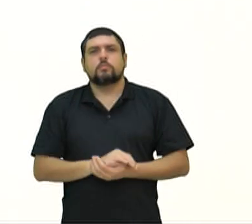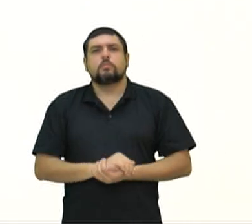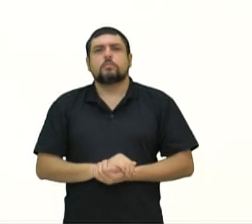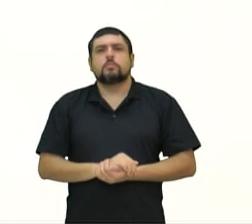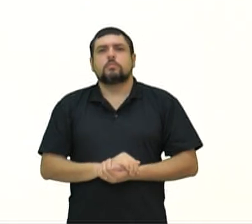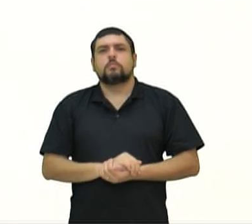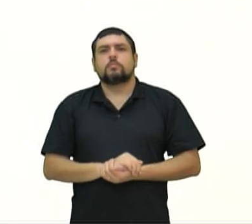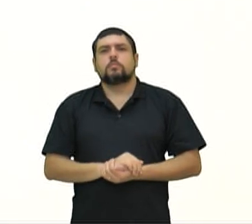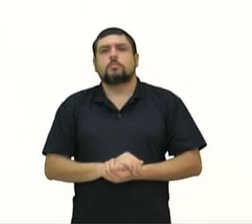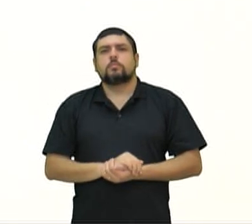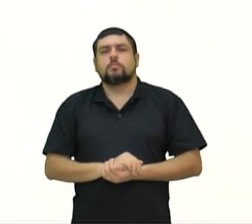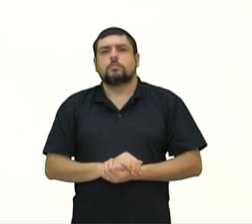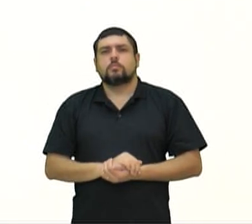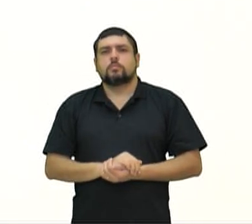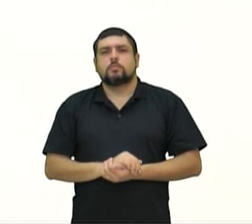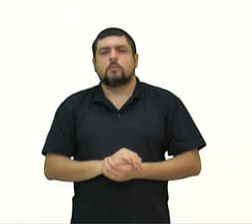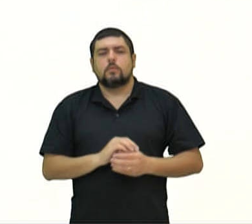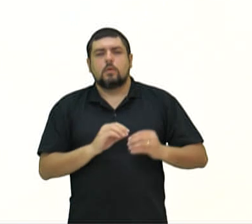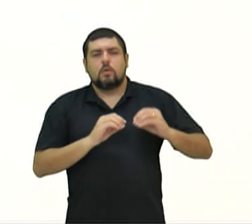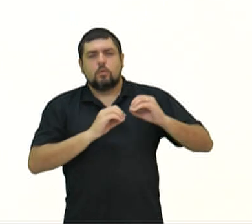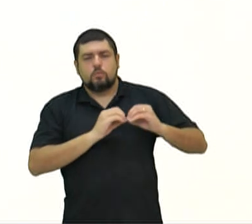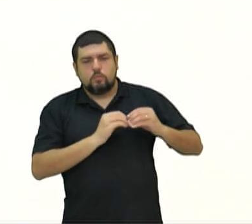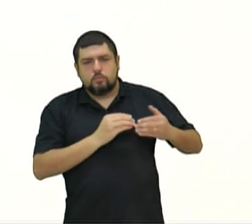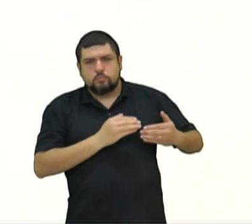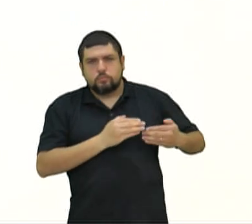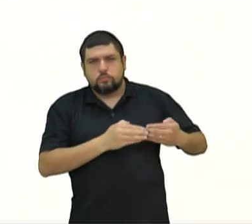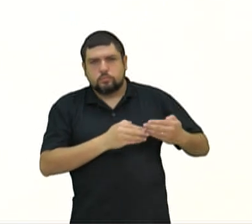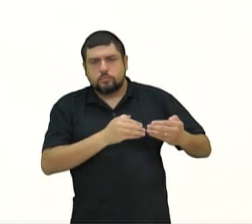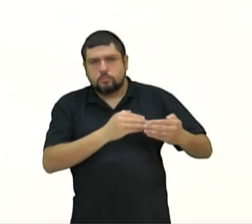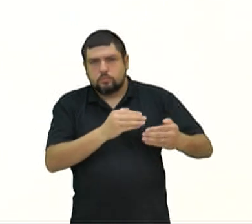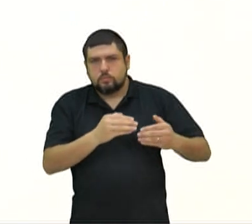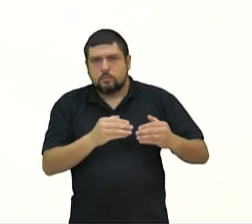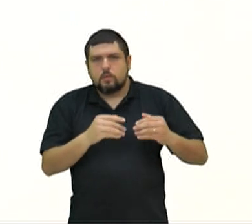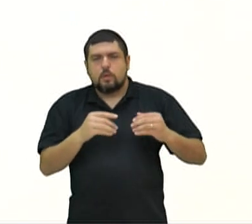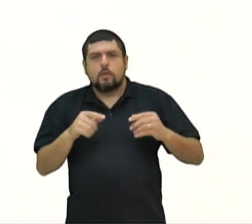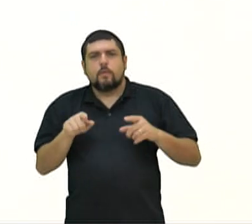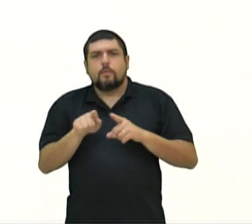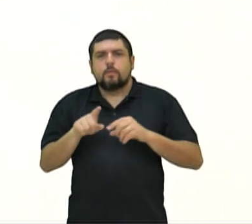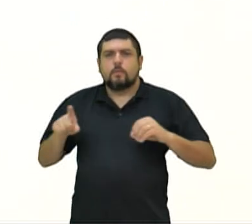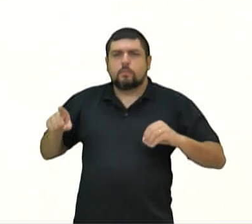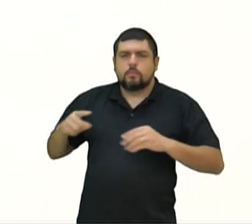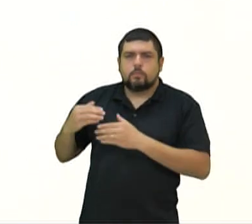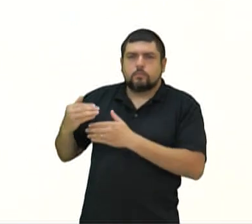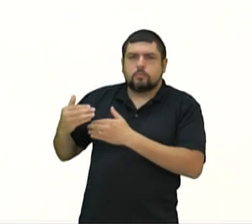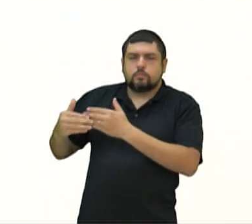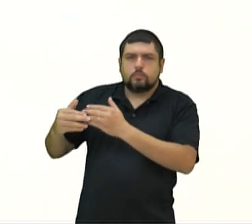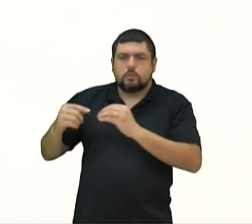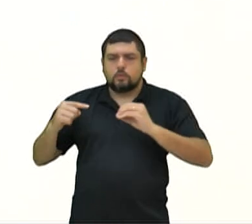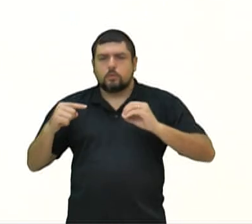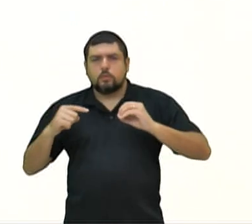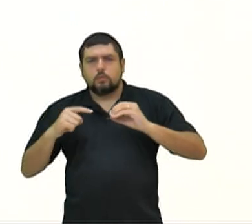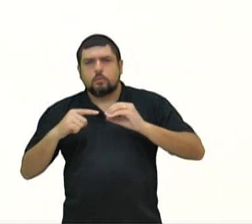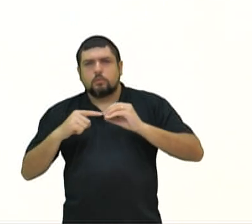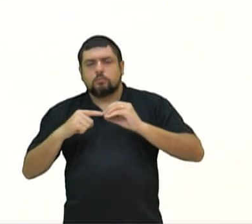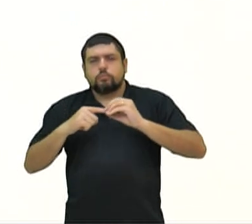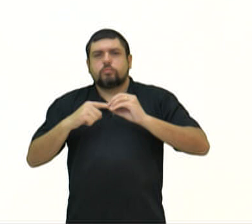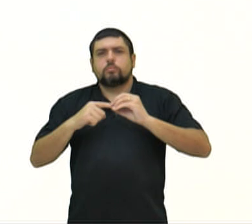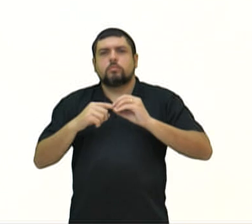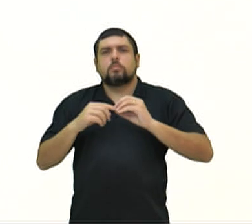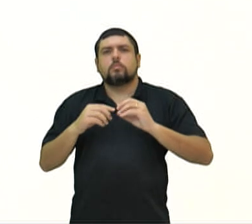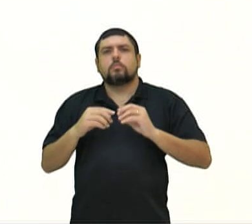Na ovulogênese, ao final do processo da gametogênese e com a ocorrência da fecundação, são formados no